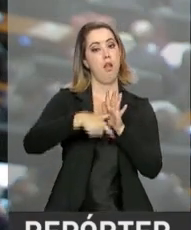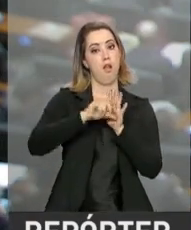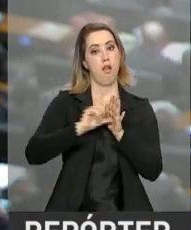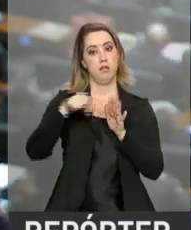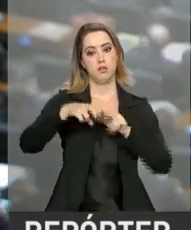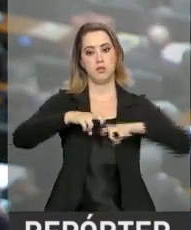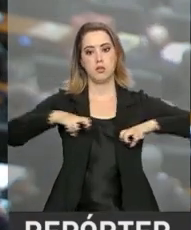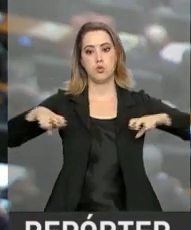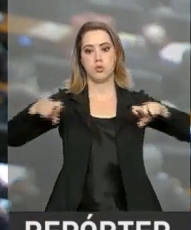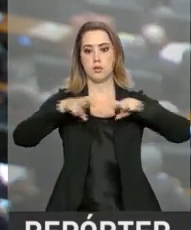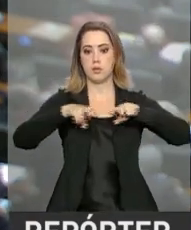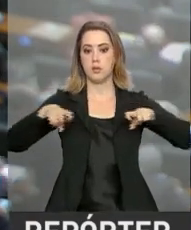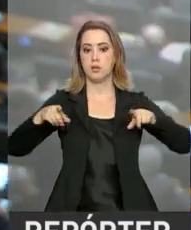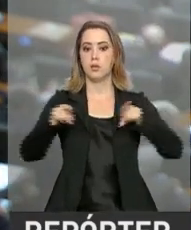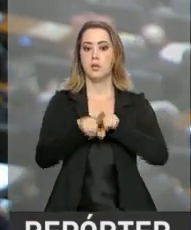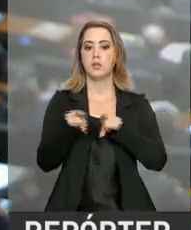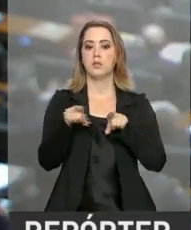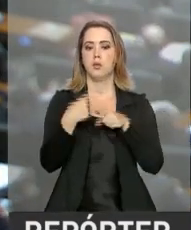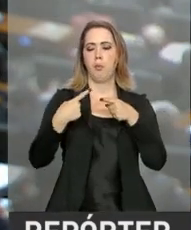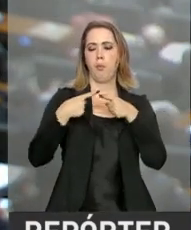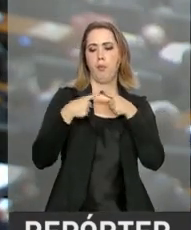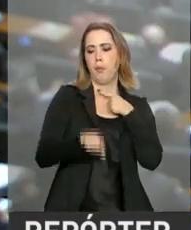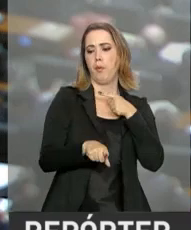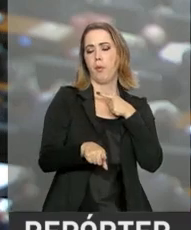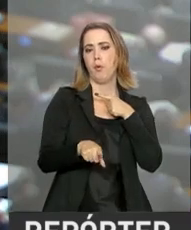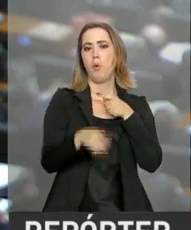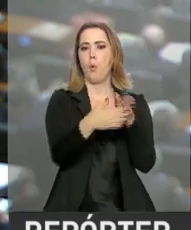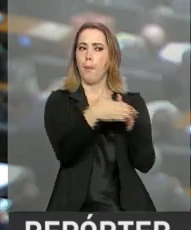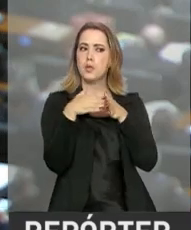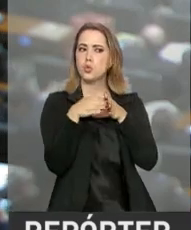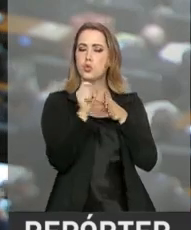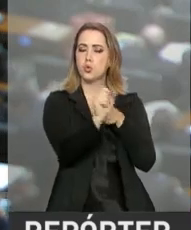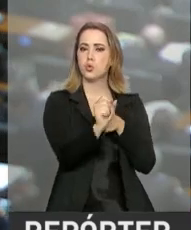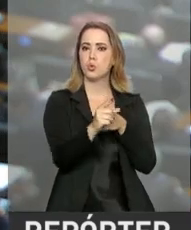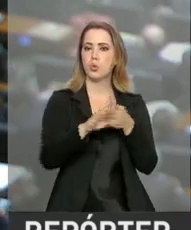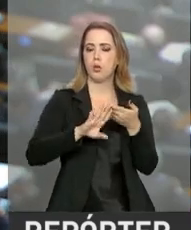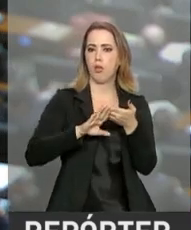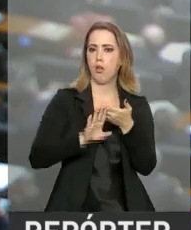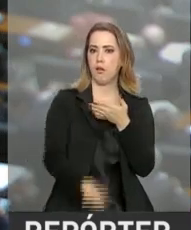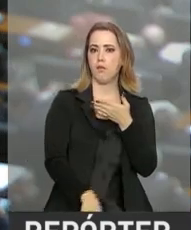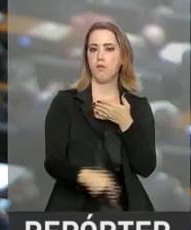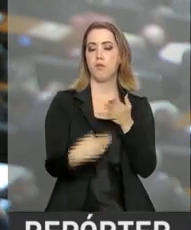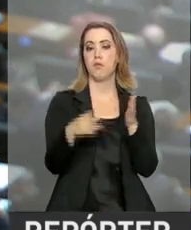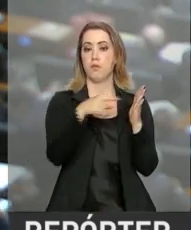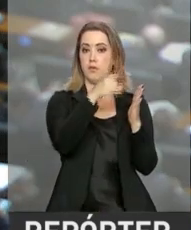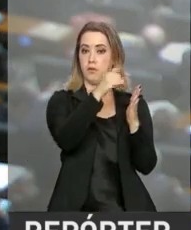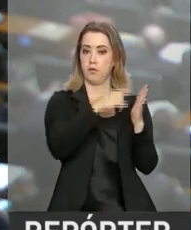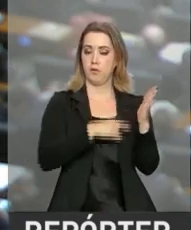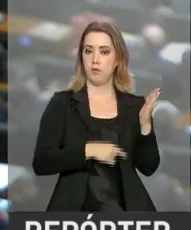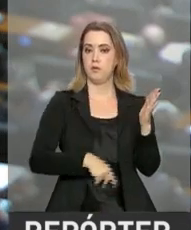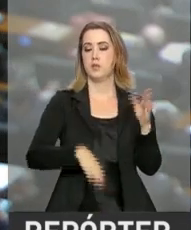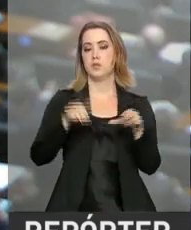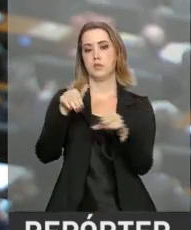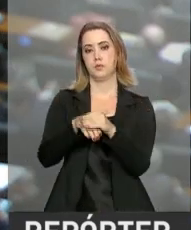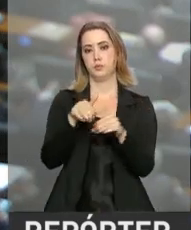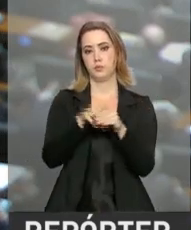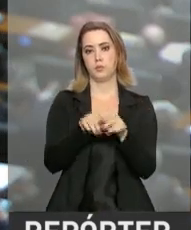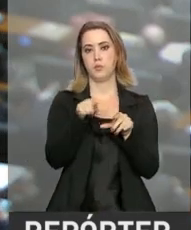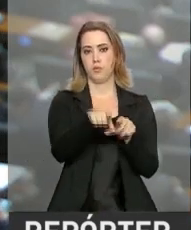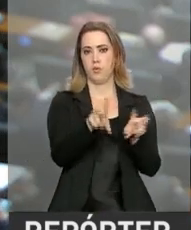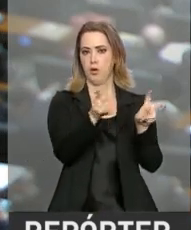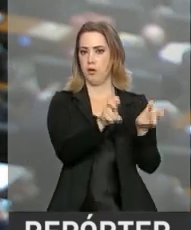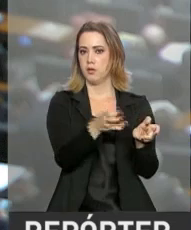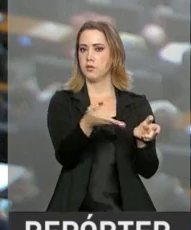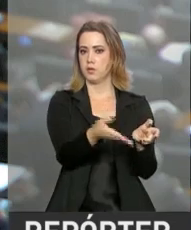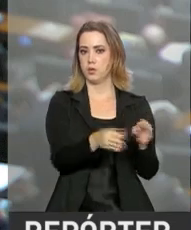Guimarães, também foi rejeitado um requerimento que pedia que fosse retirada da pauta de votação esta matéria. Com